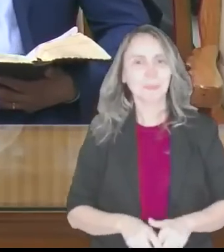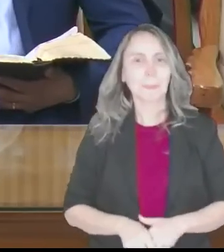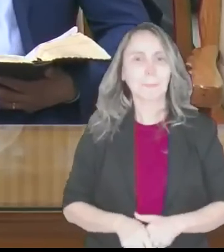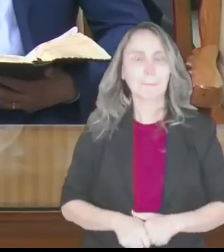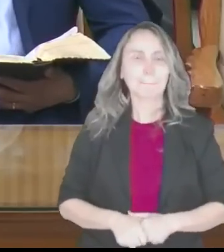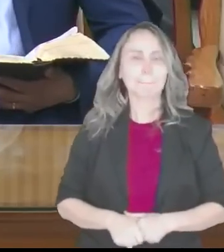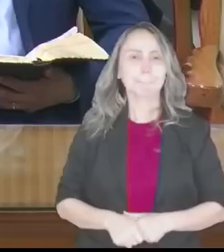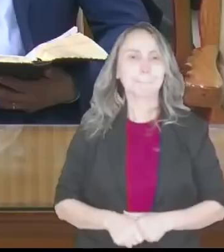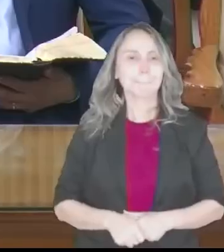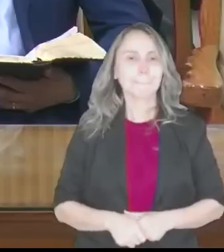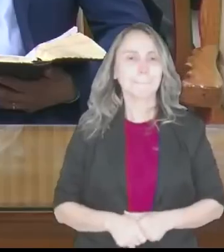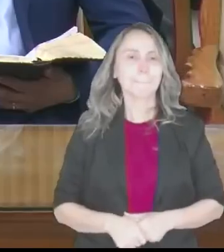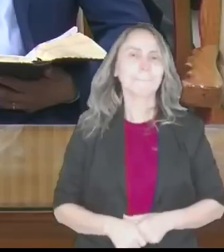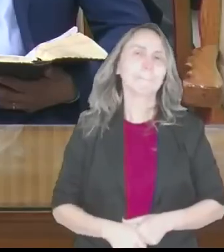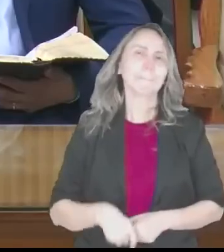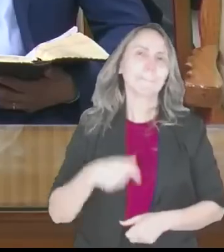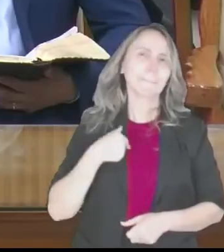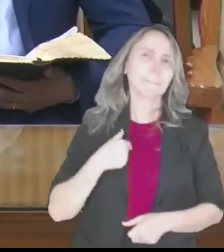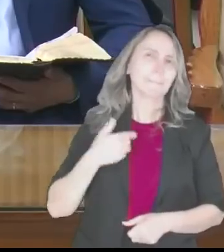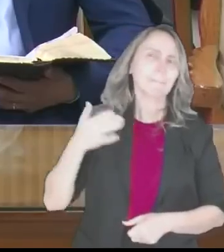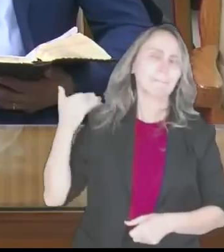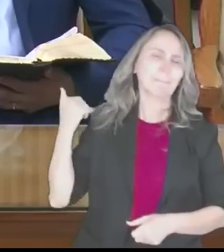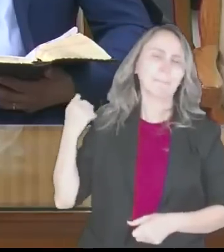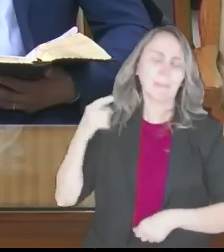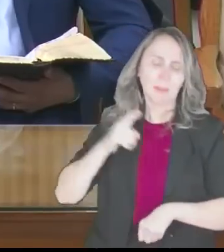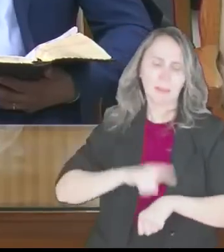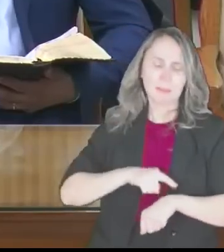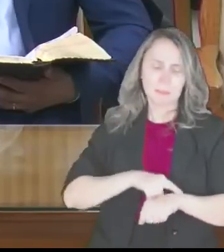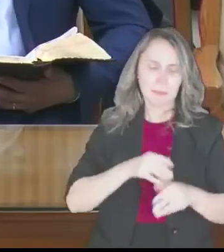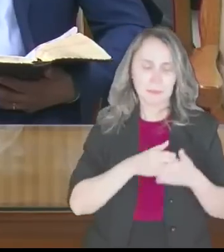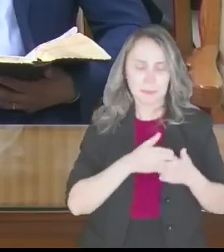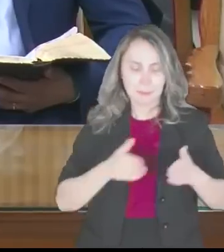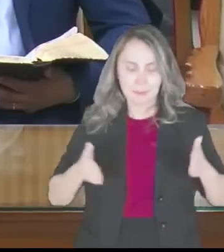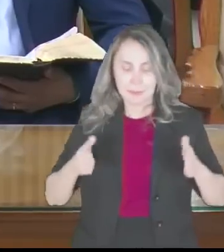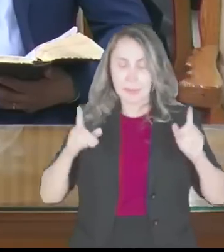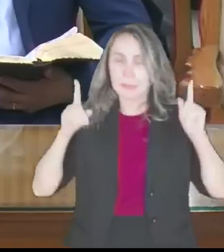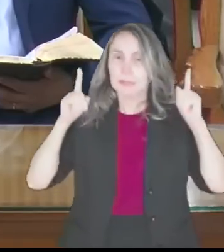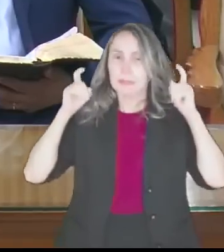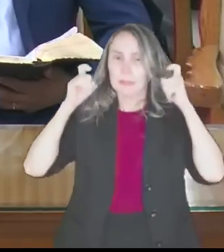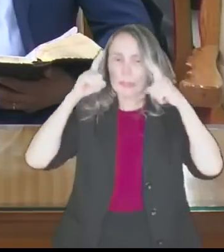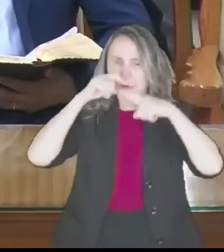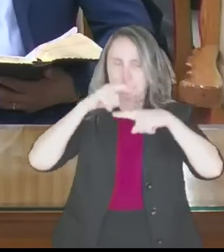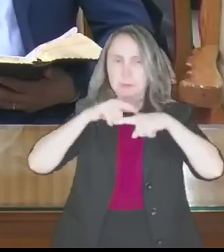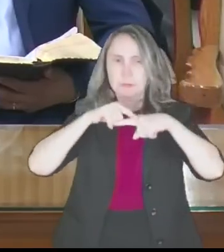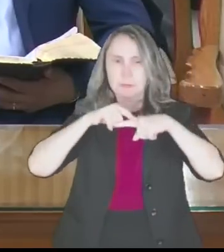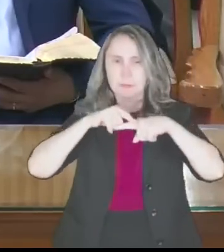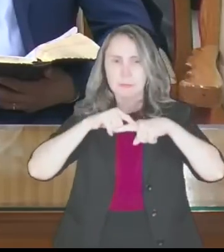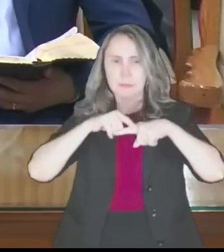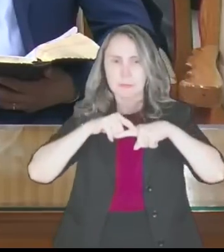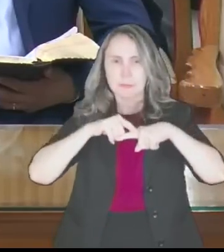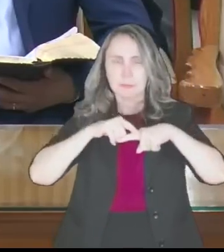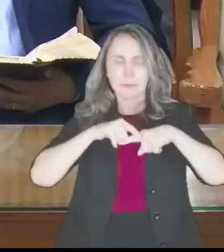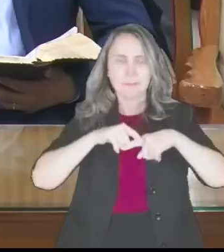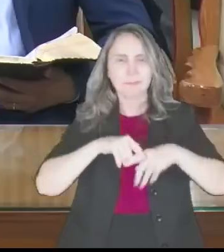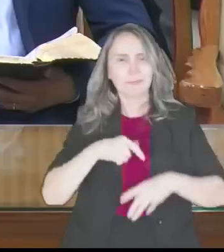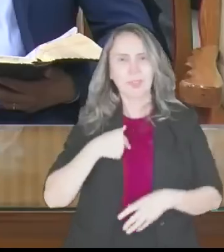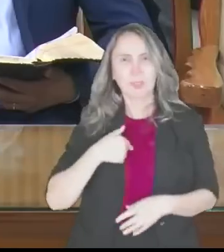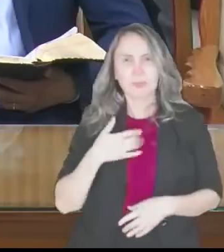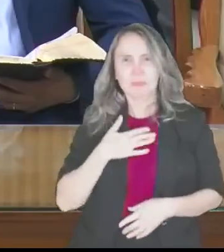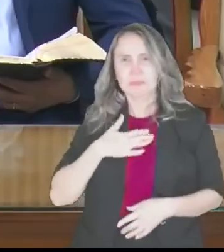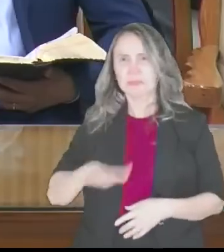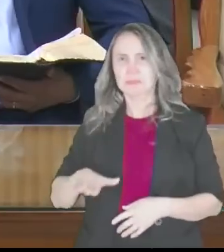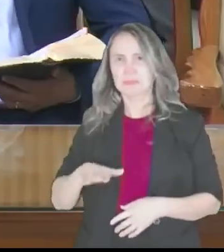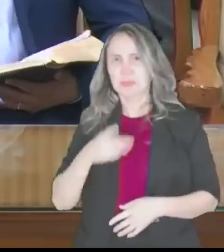Aleluia. Eu passei por um aperto muito grande. Eu não gosto de falar das minhas experiências, porque alguém pode pensar que a pessoa está se engrandecendo, se